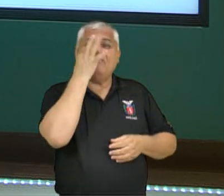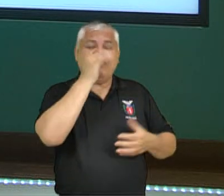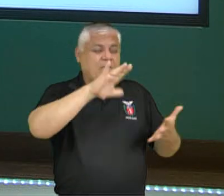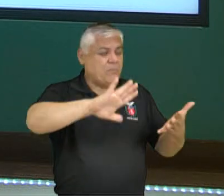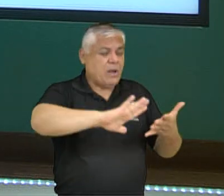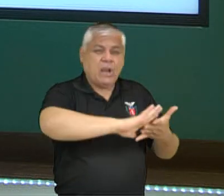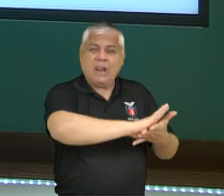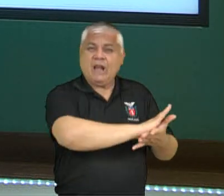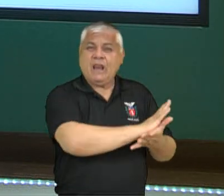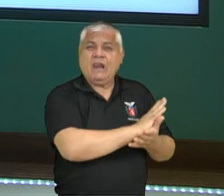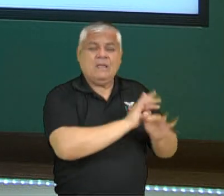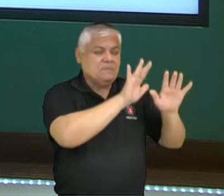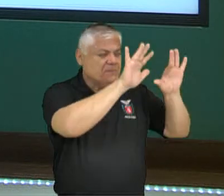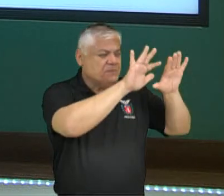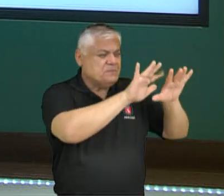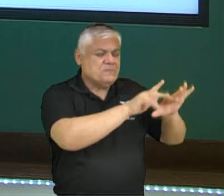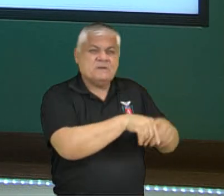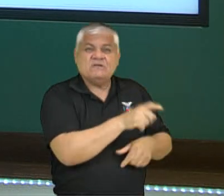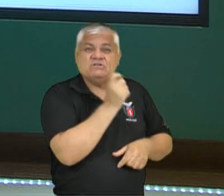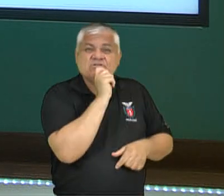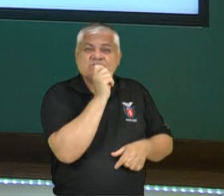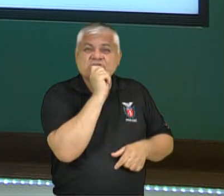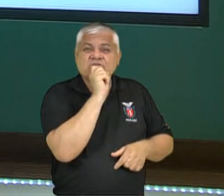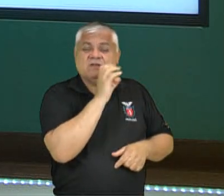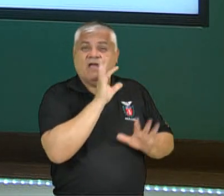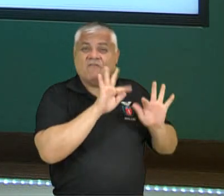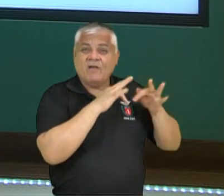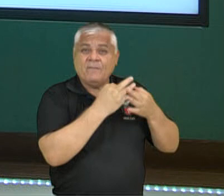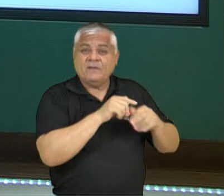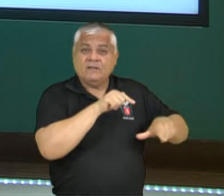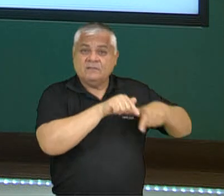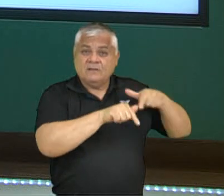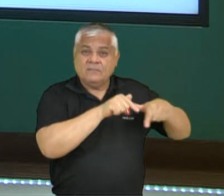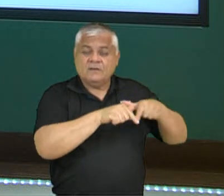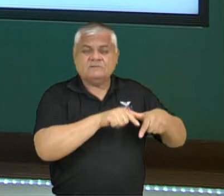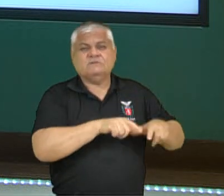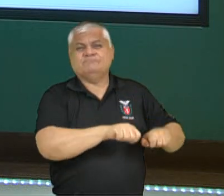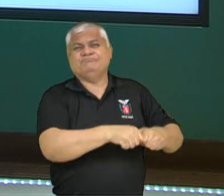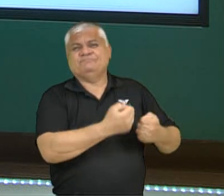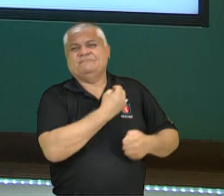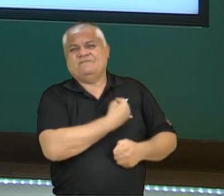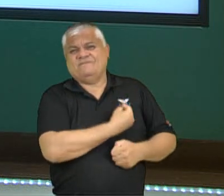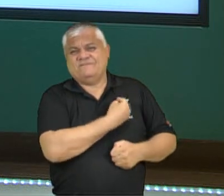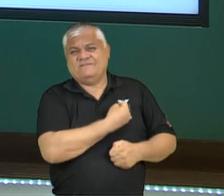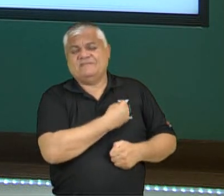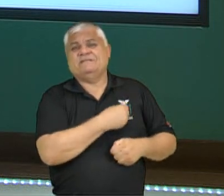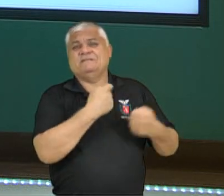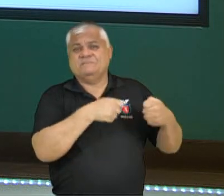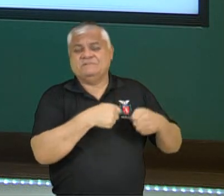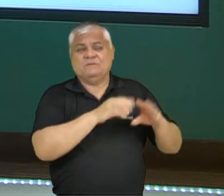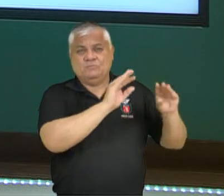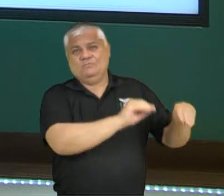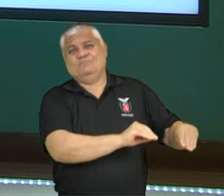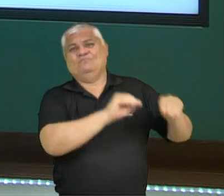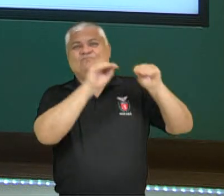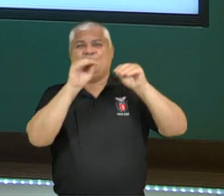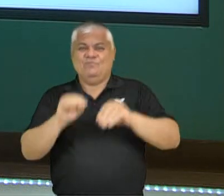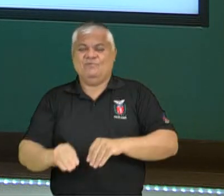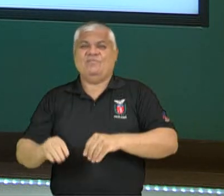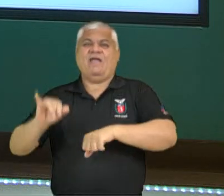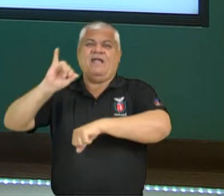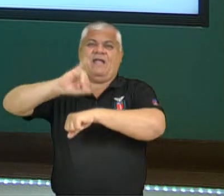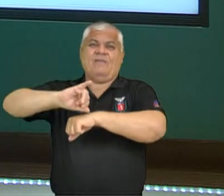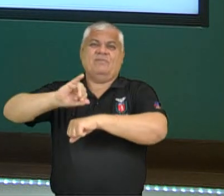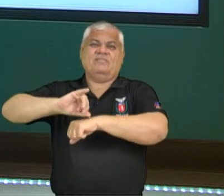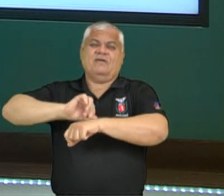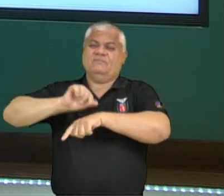que provocou a vinda, né, de famílias de trabalhadores do interior do estado do Paraná para a capital em busca de serviço.